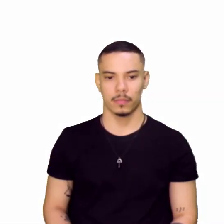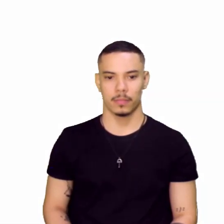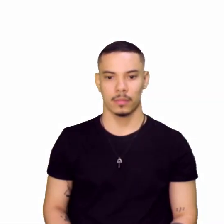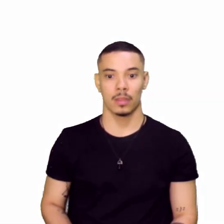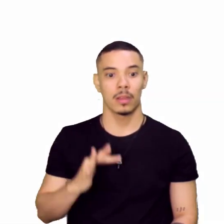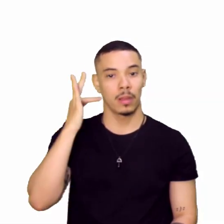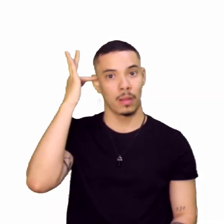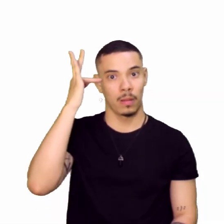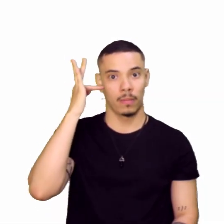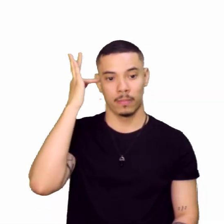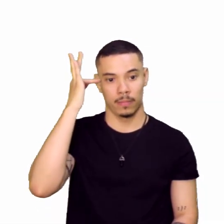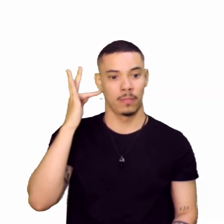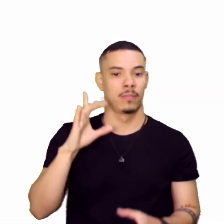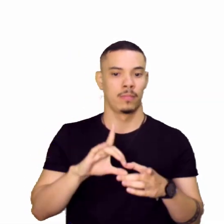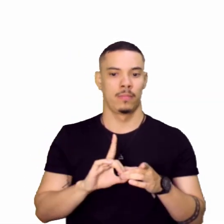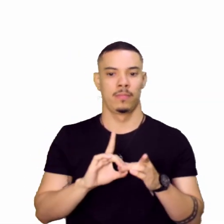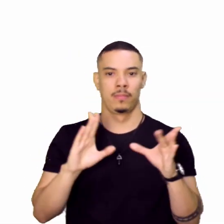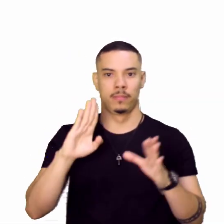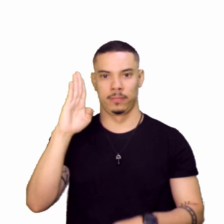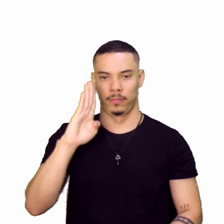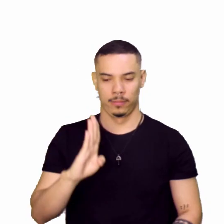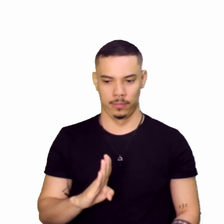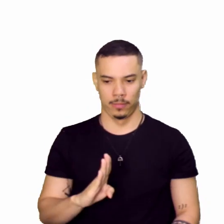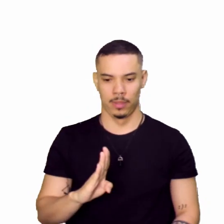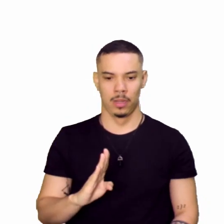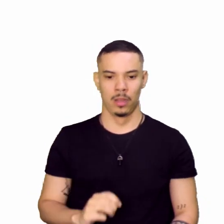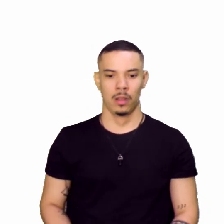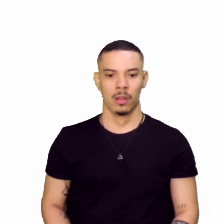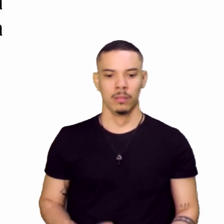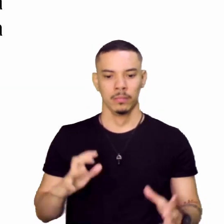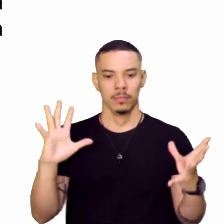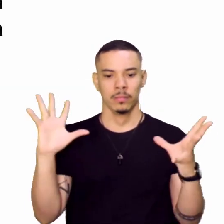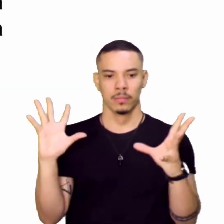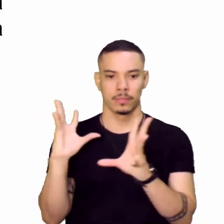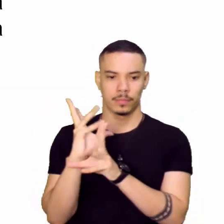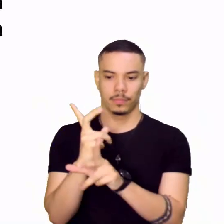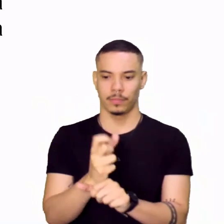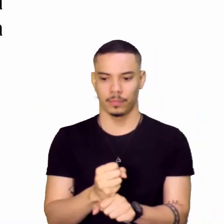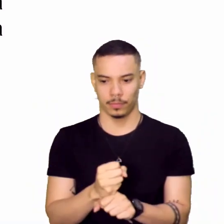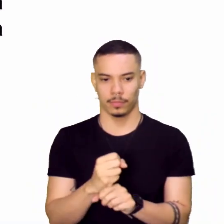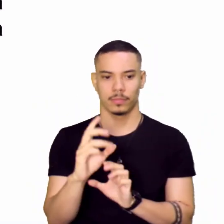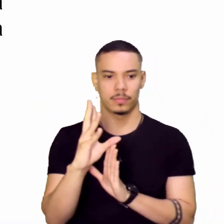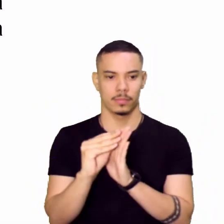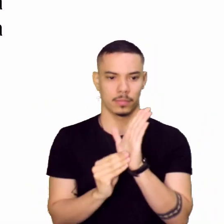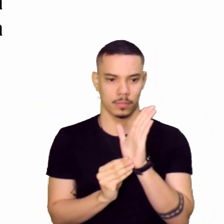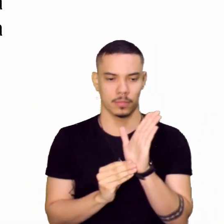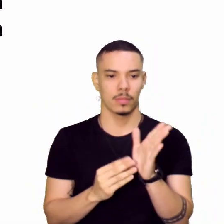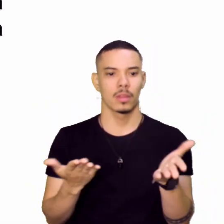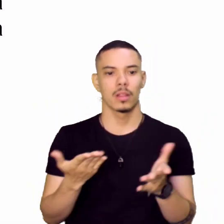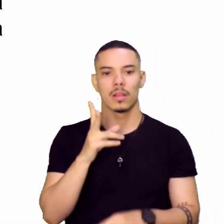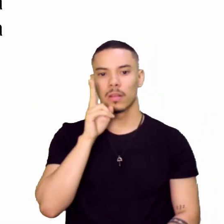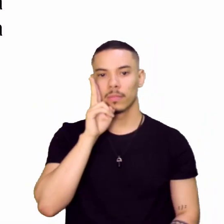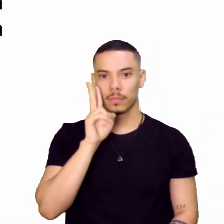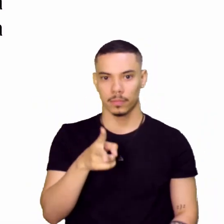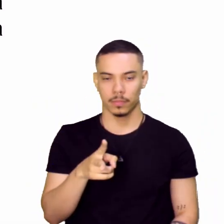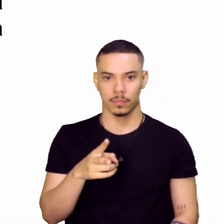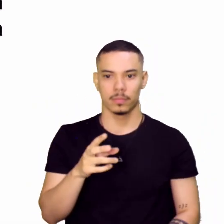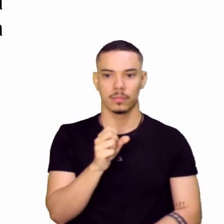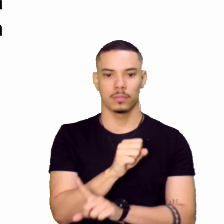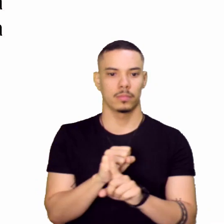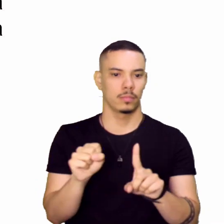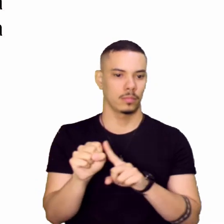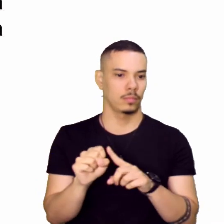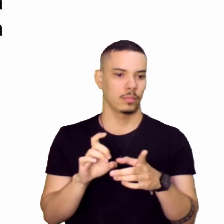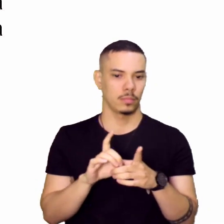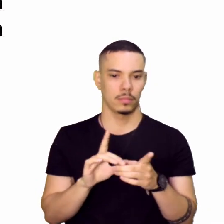a filosofia e a Democracia brasileira revisão de conteúdo nós vimos sobre uma sociedade democrática Ela